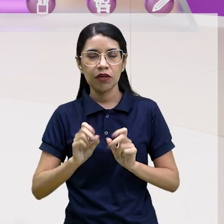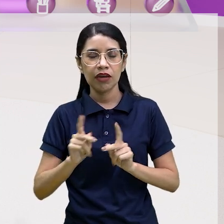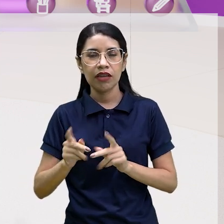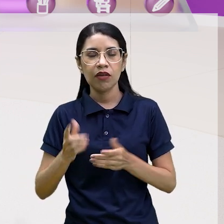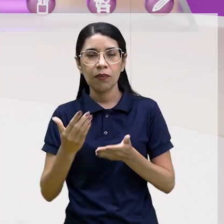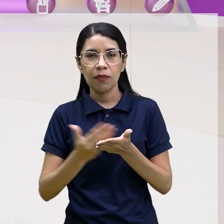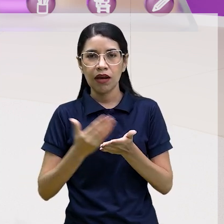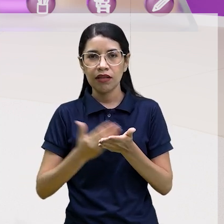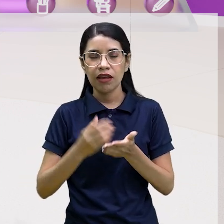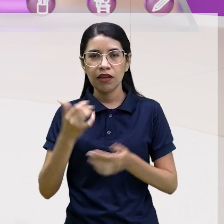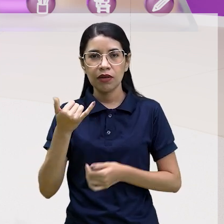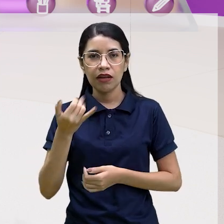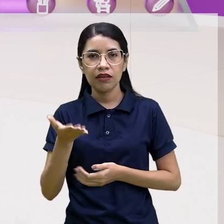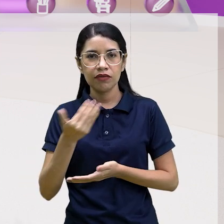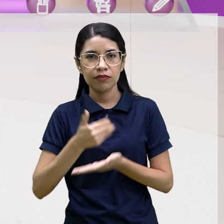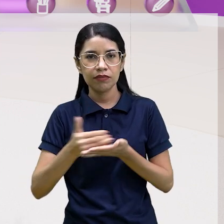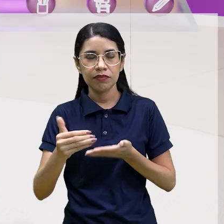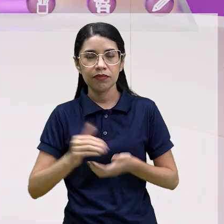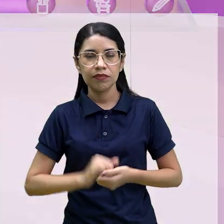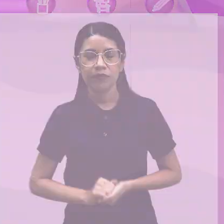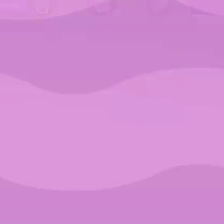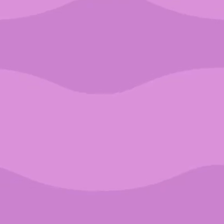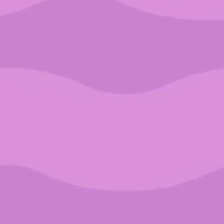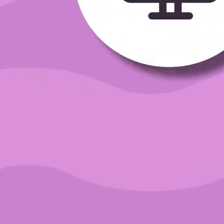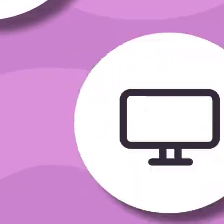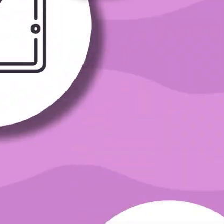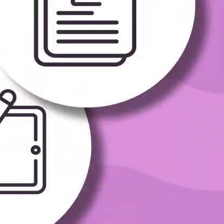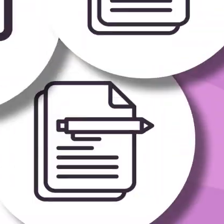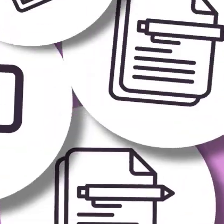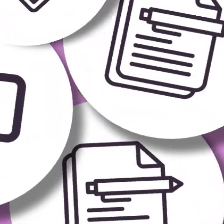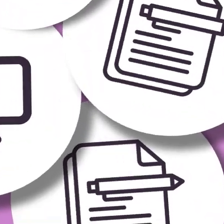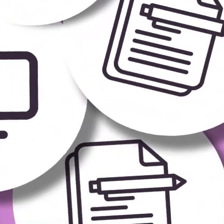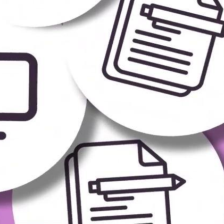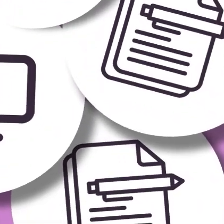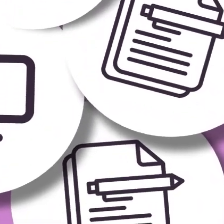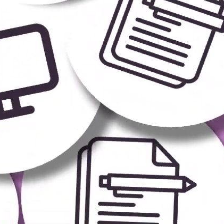caderno, pegue sua caneta aí, vamos para a aula.